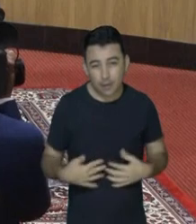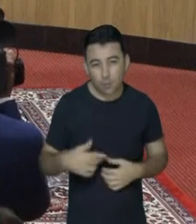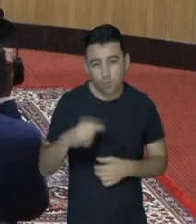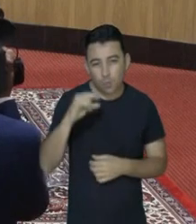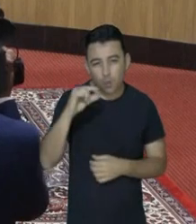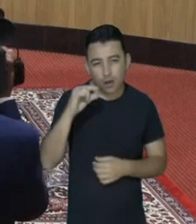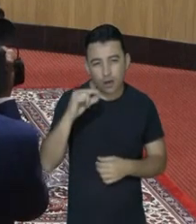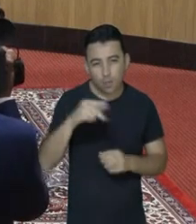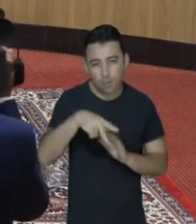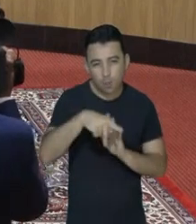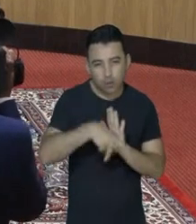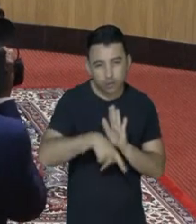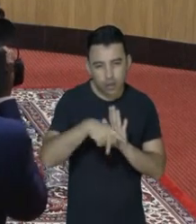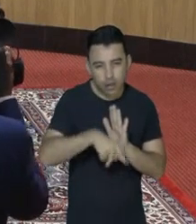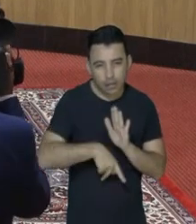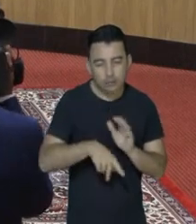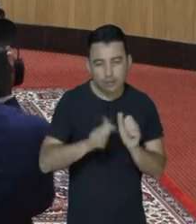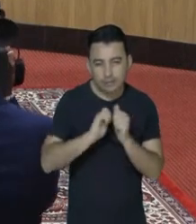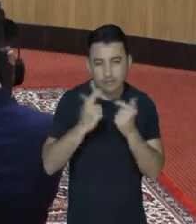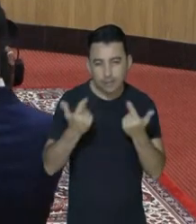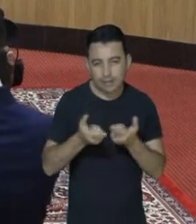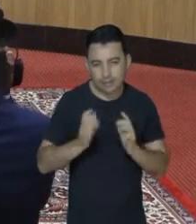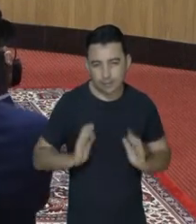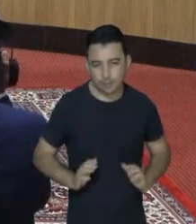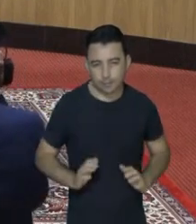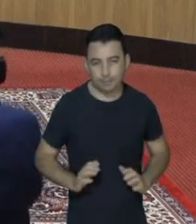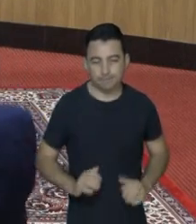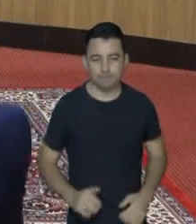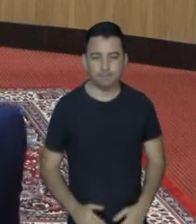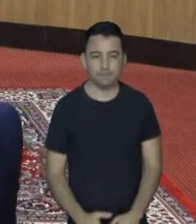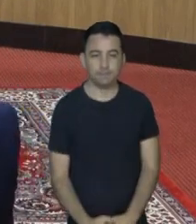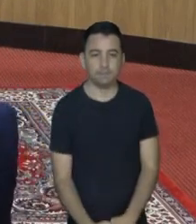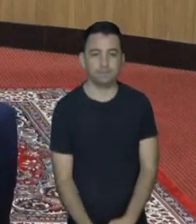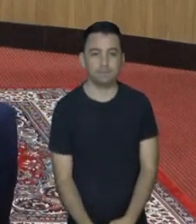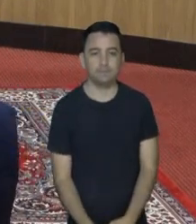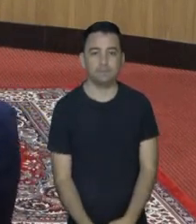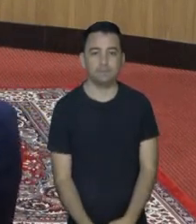sobre o projeto Assembleia Cidadã. No telão.